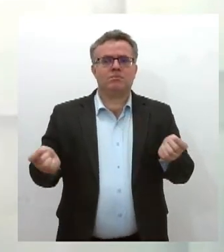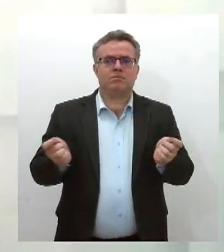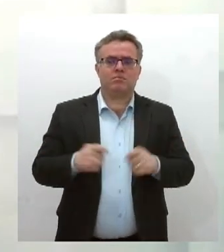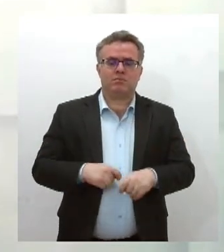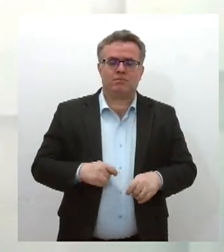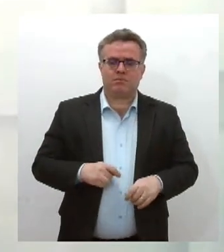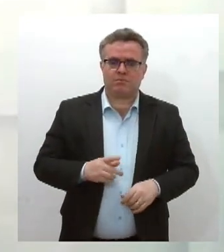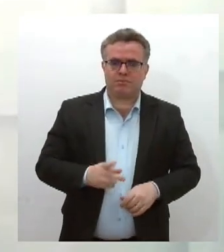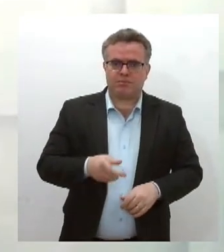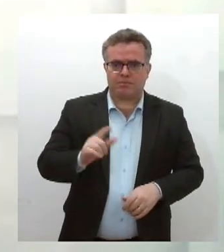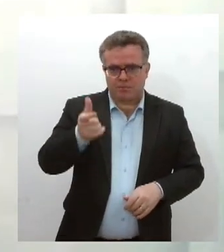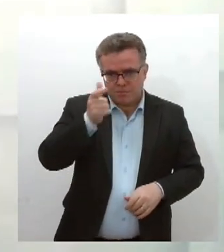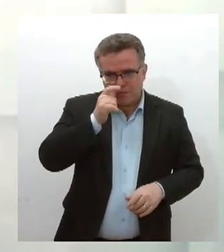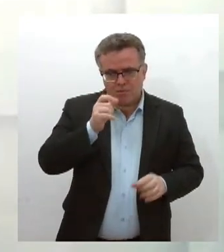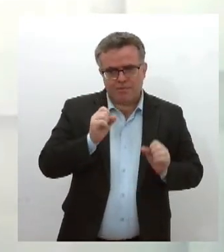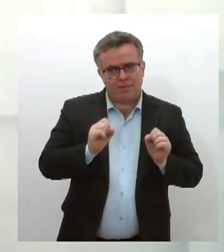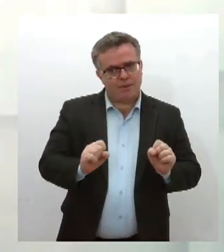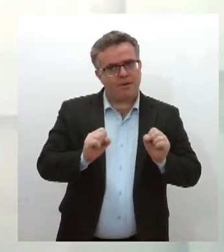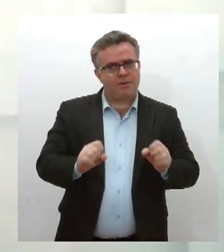Denise,